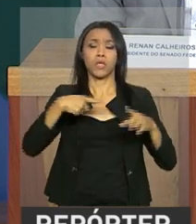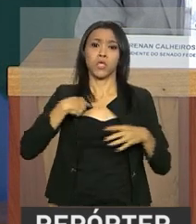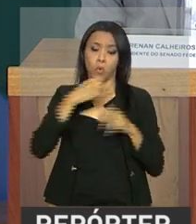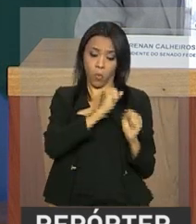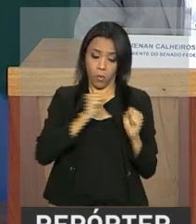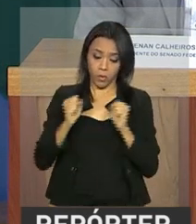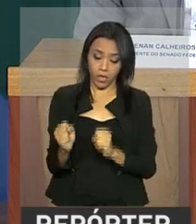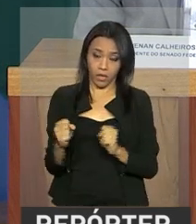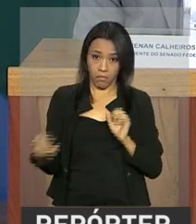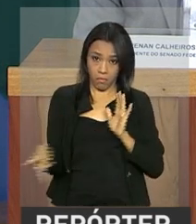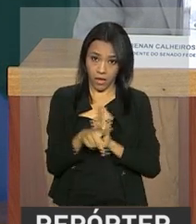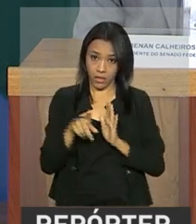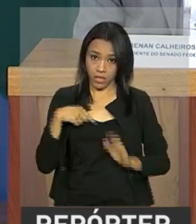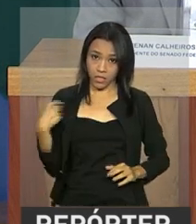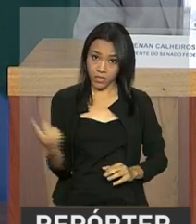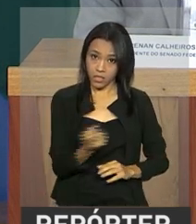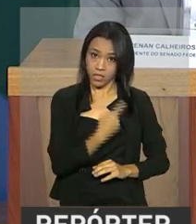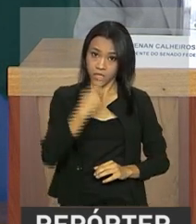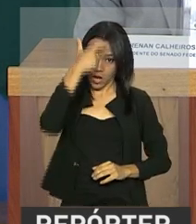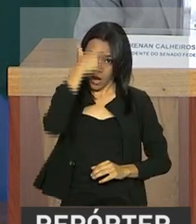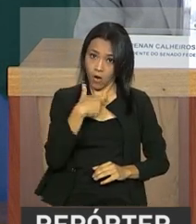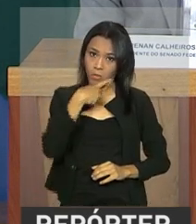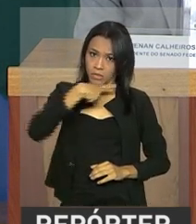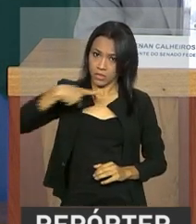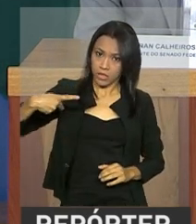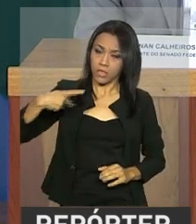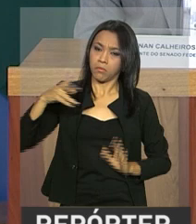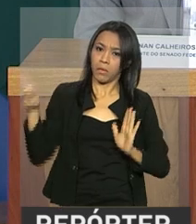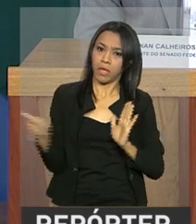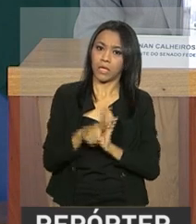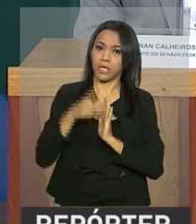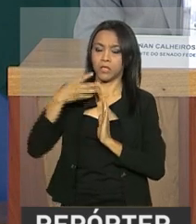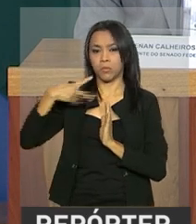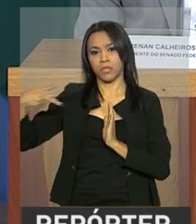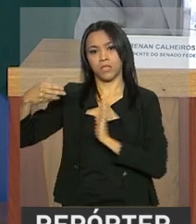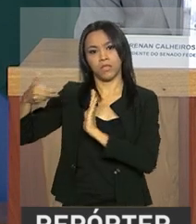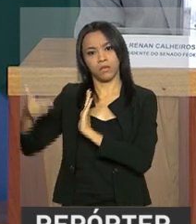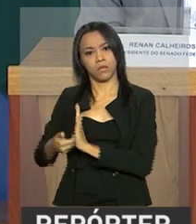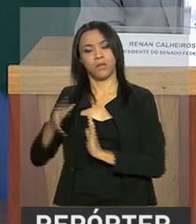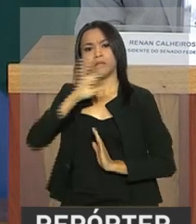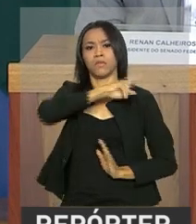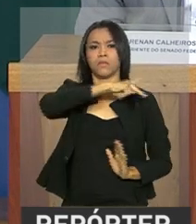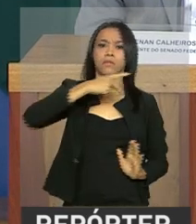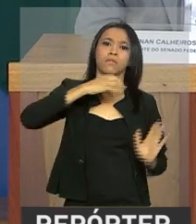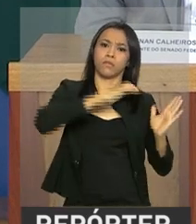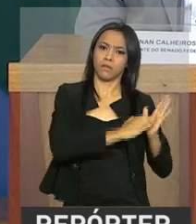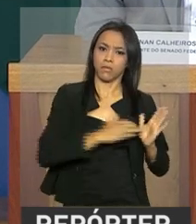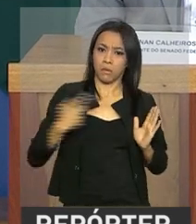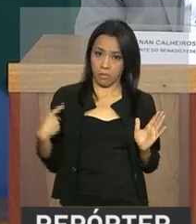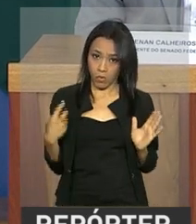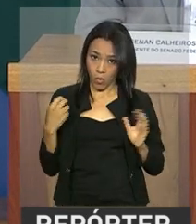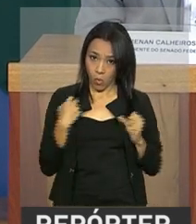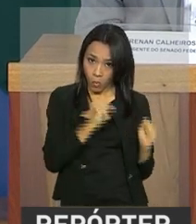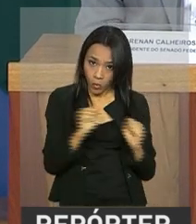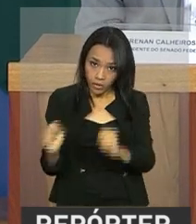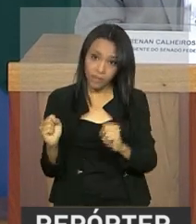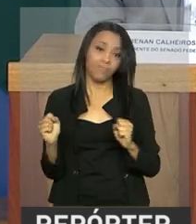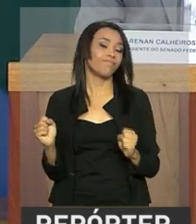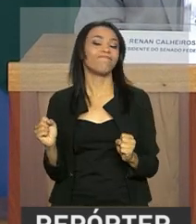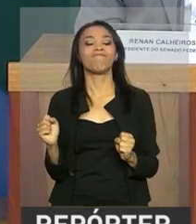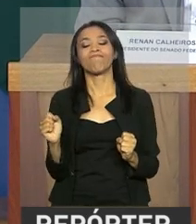não é nosso, não é do presidente da República, não é do presidente do Senado, não é do presidente da Câmara, dos